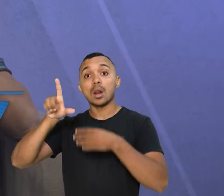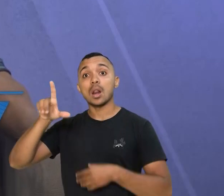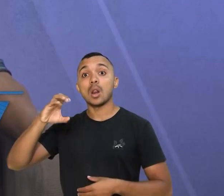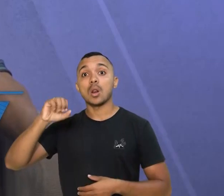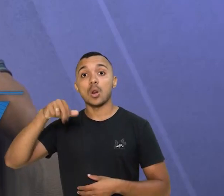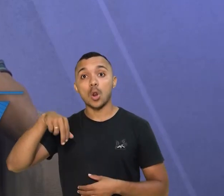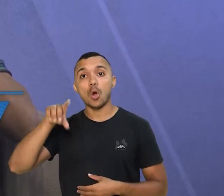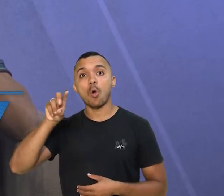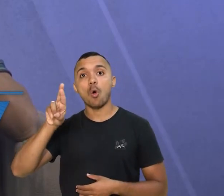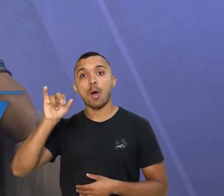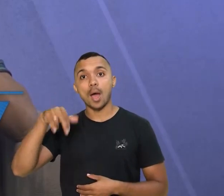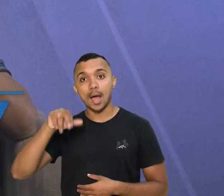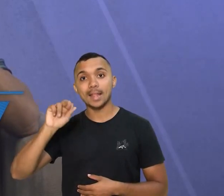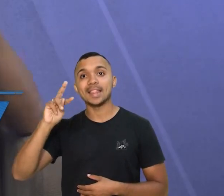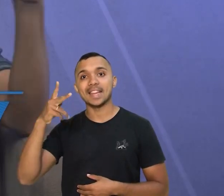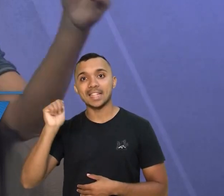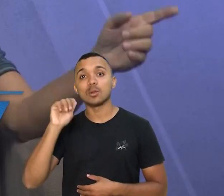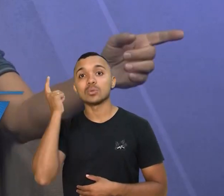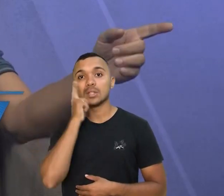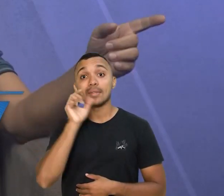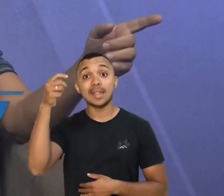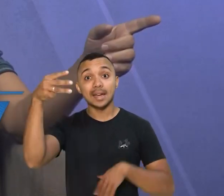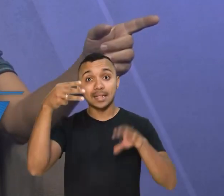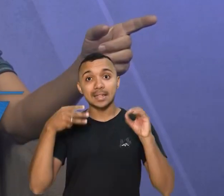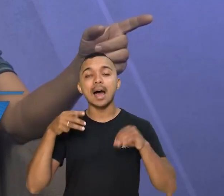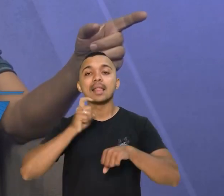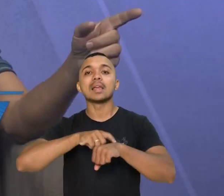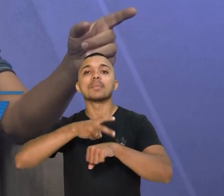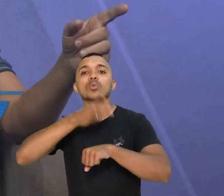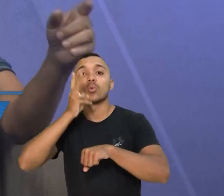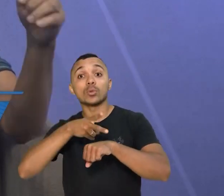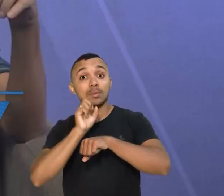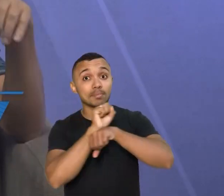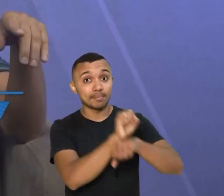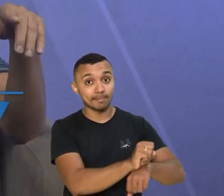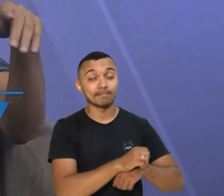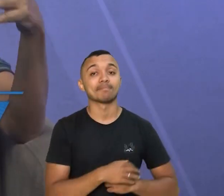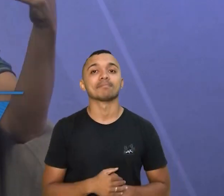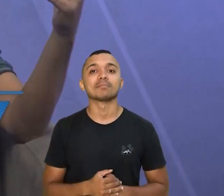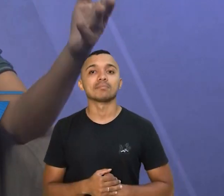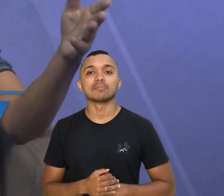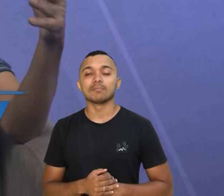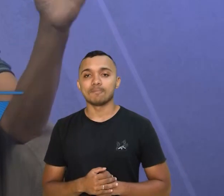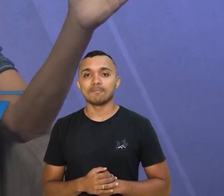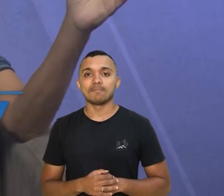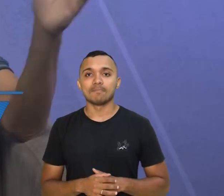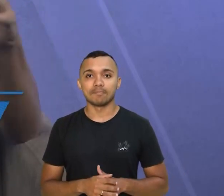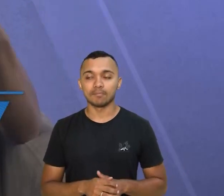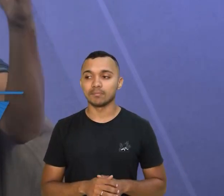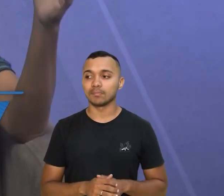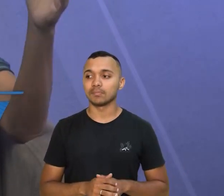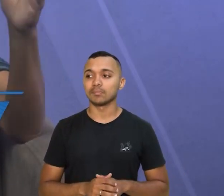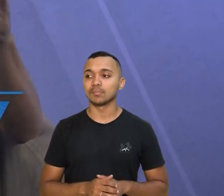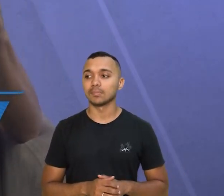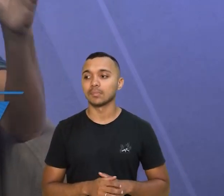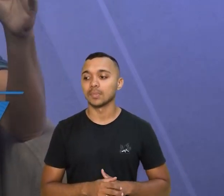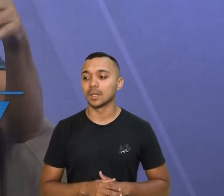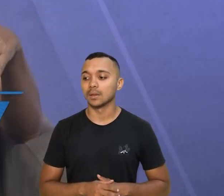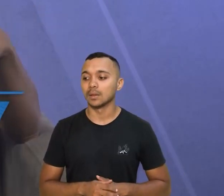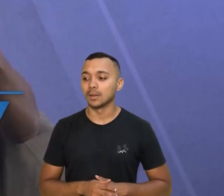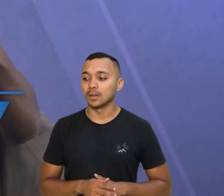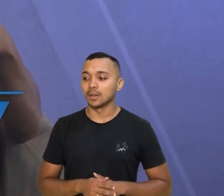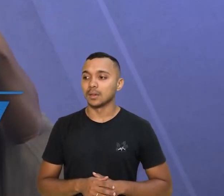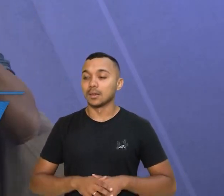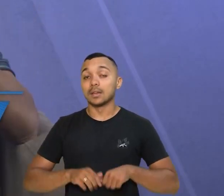fez 3-0 no primeiro tempo, mas também parou de jogar no segundo. Né? Sofreu pressão e um gol, não abalou o